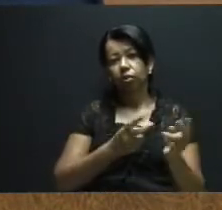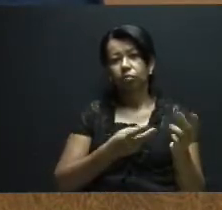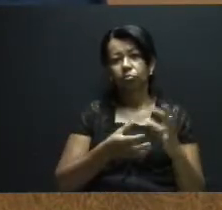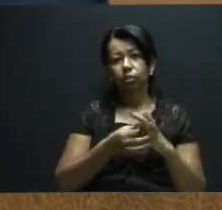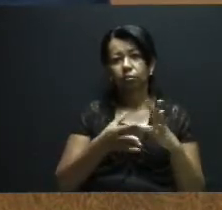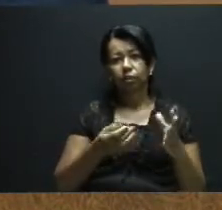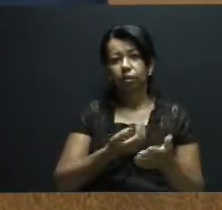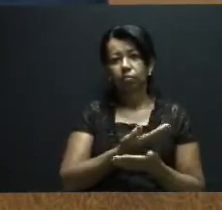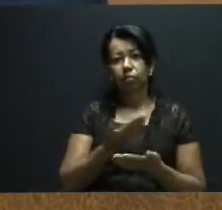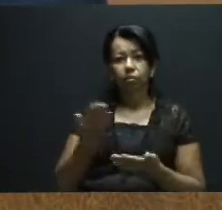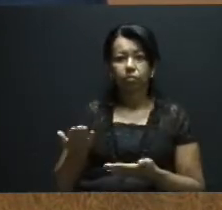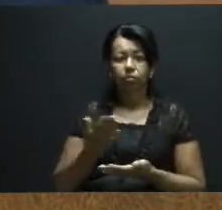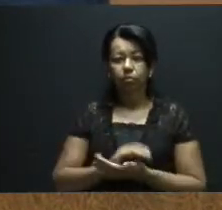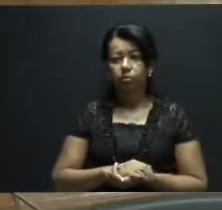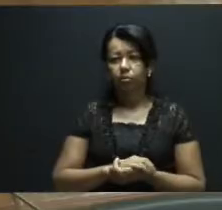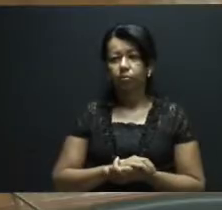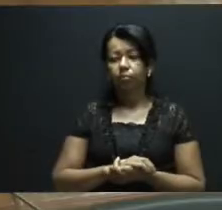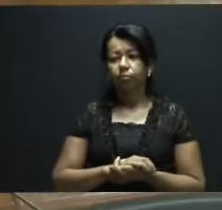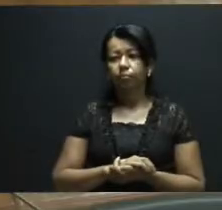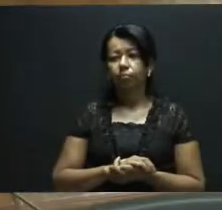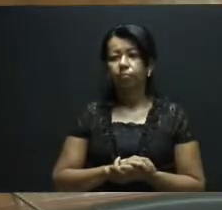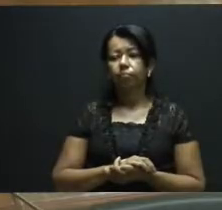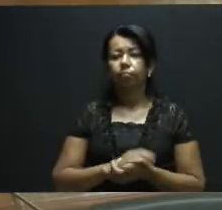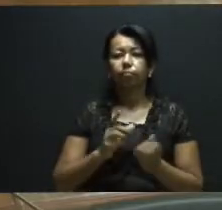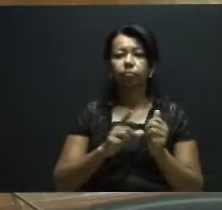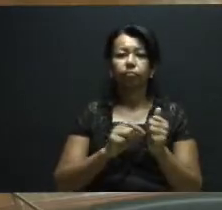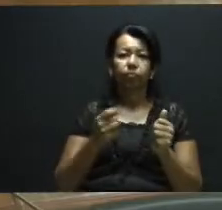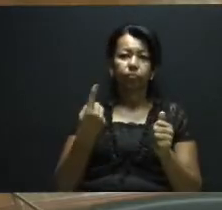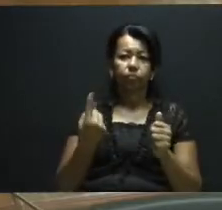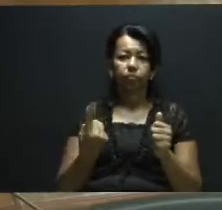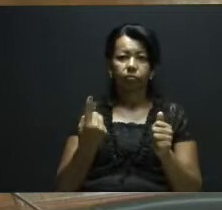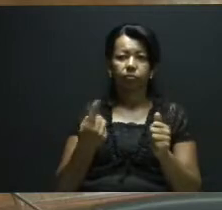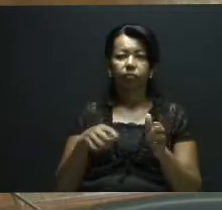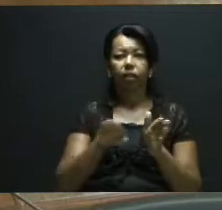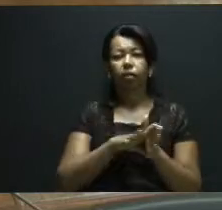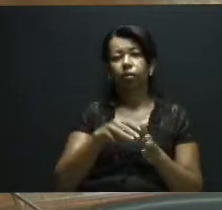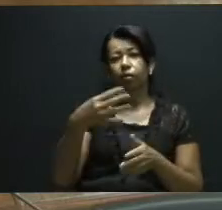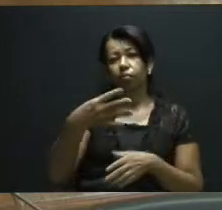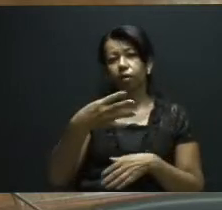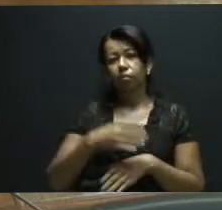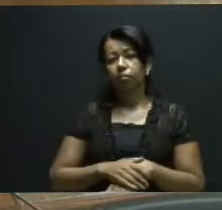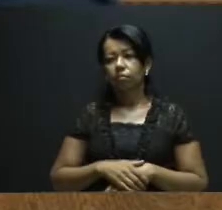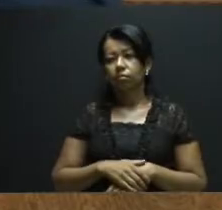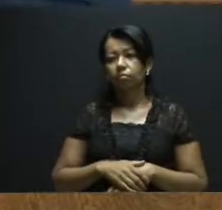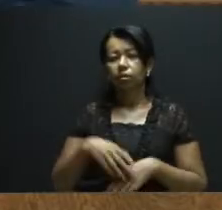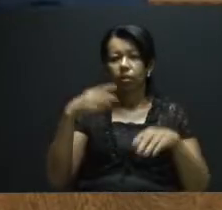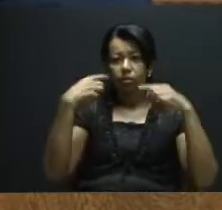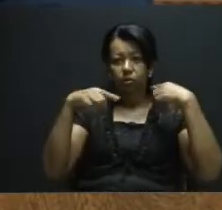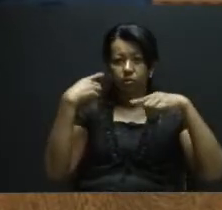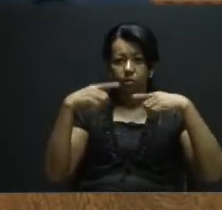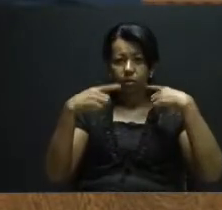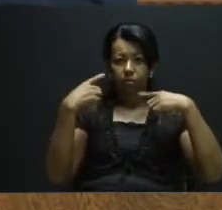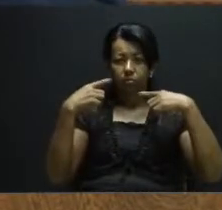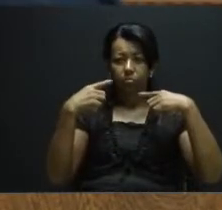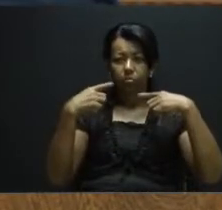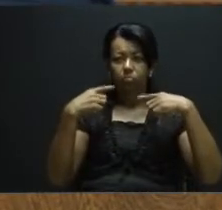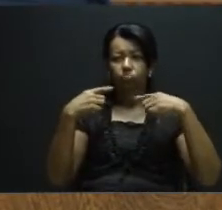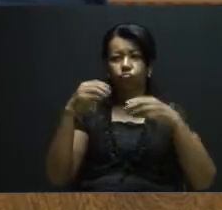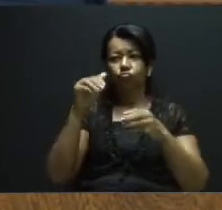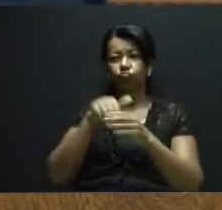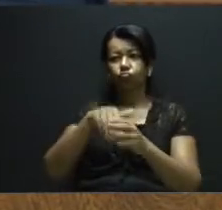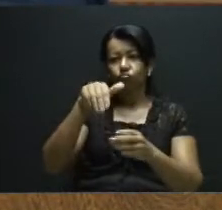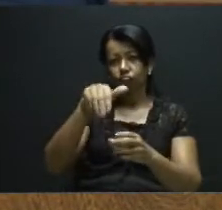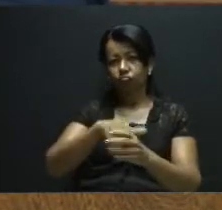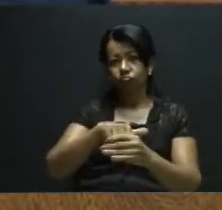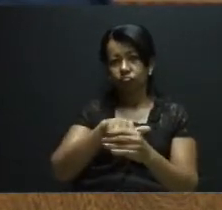deliberação do plenário artigo 1º o quarto em discussão em